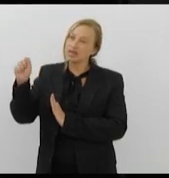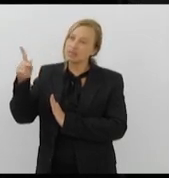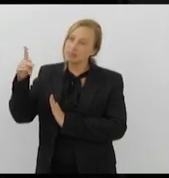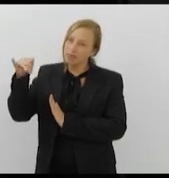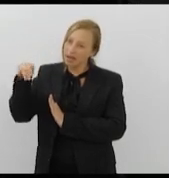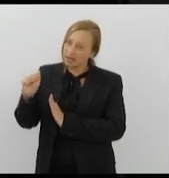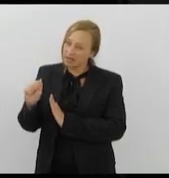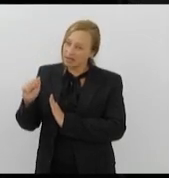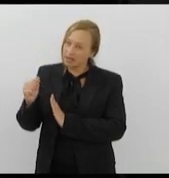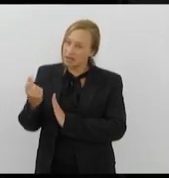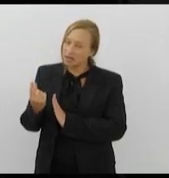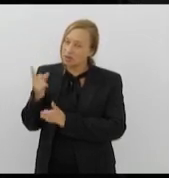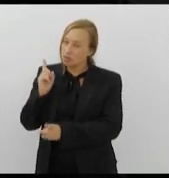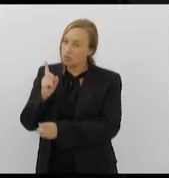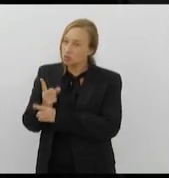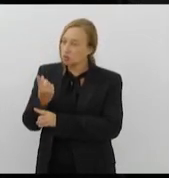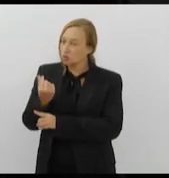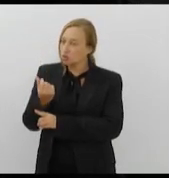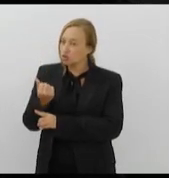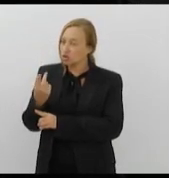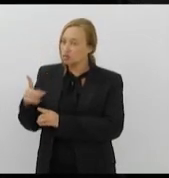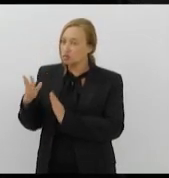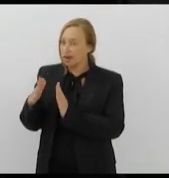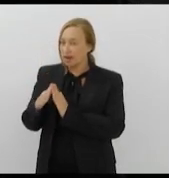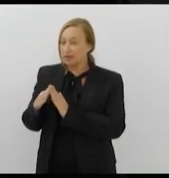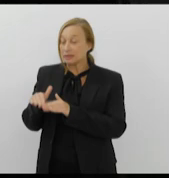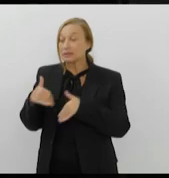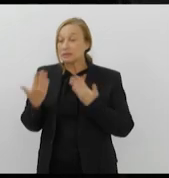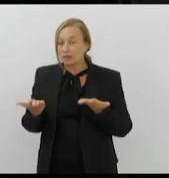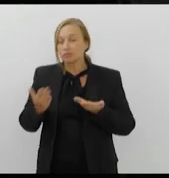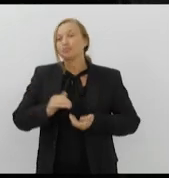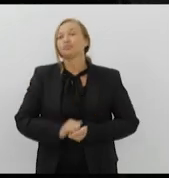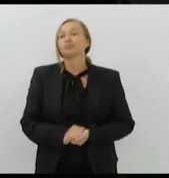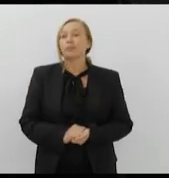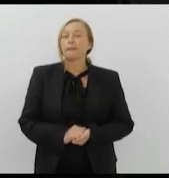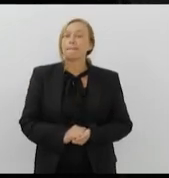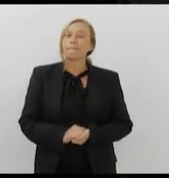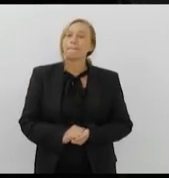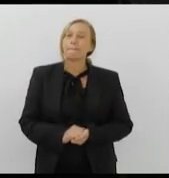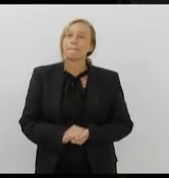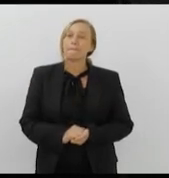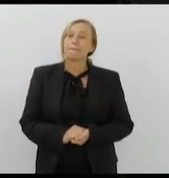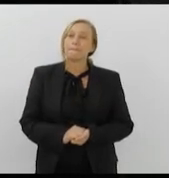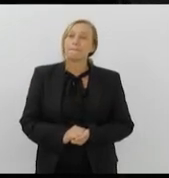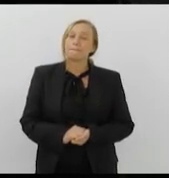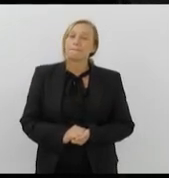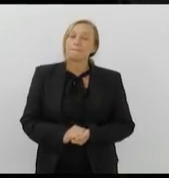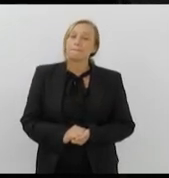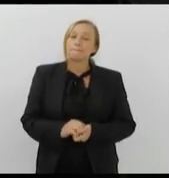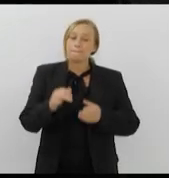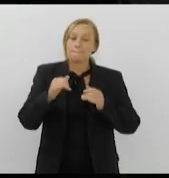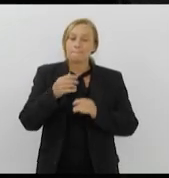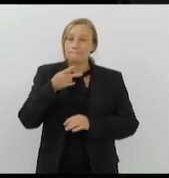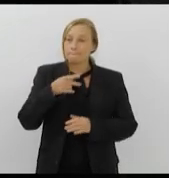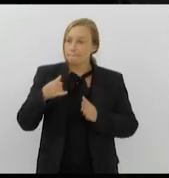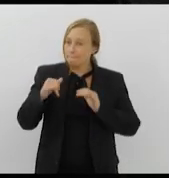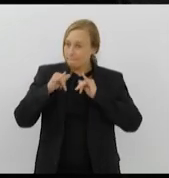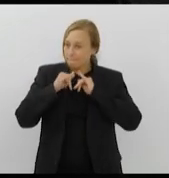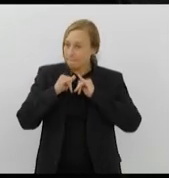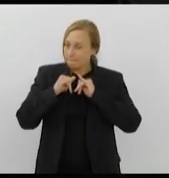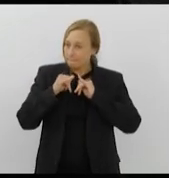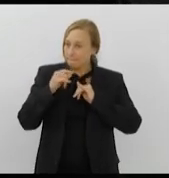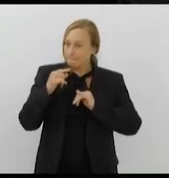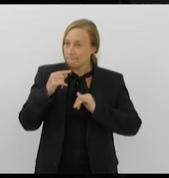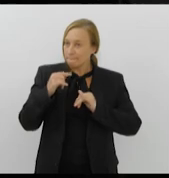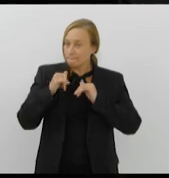parte desse dinheiro, em sua residência. Então fica aqui um recado para a prefeita, que não